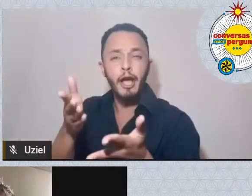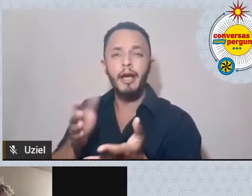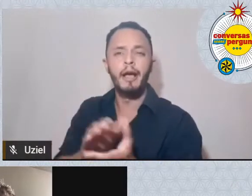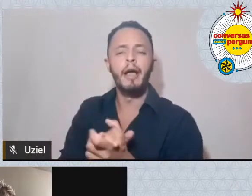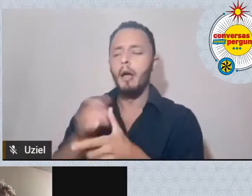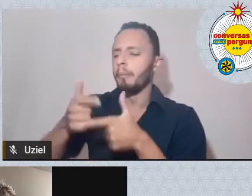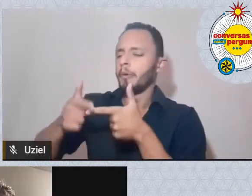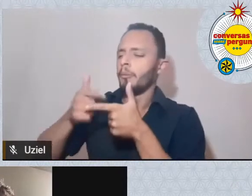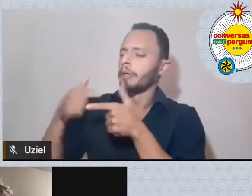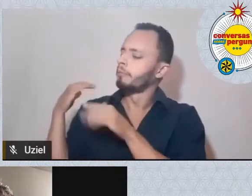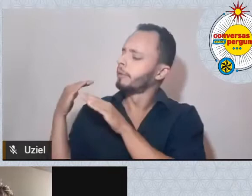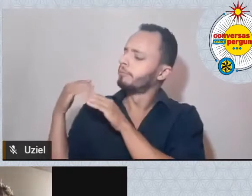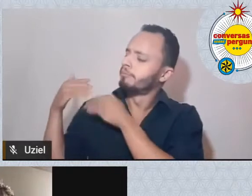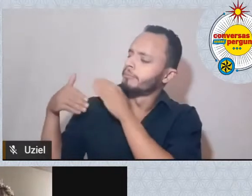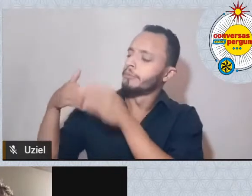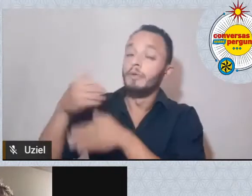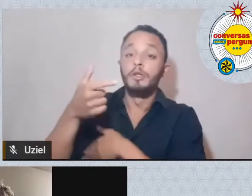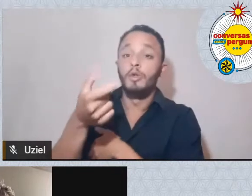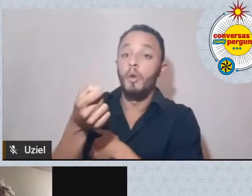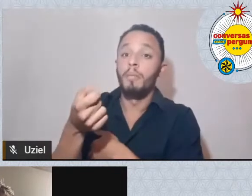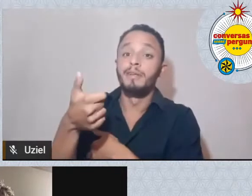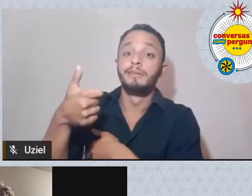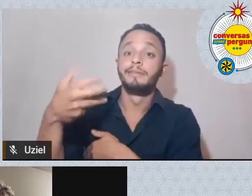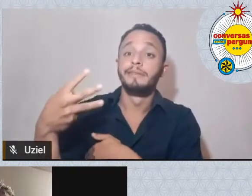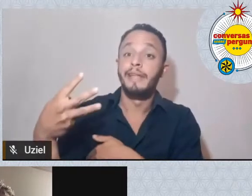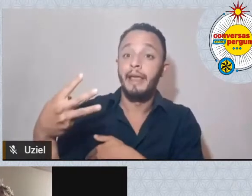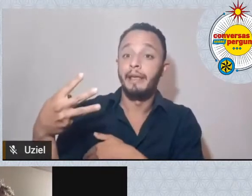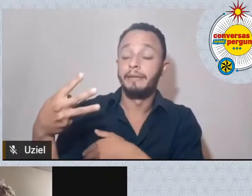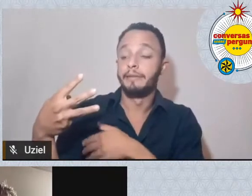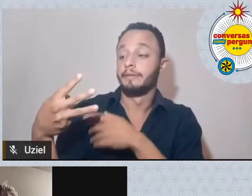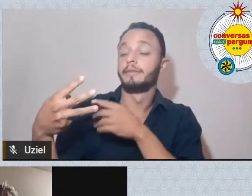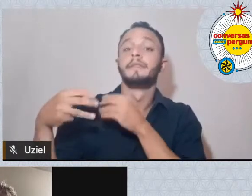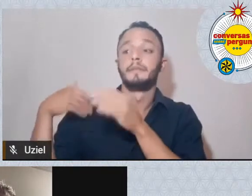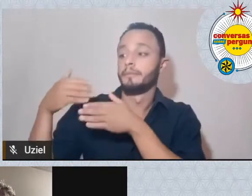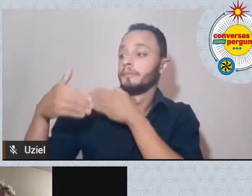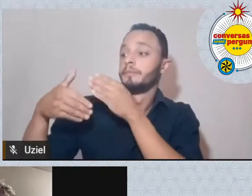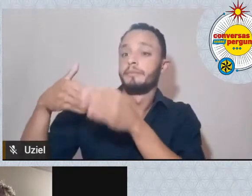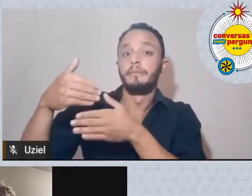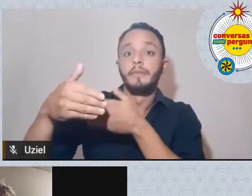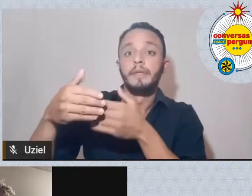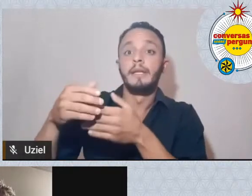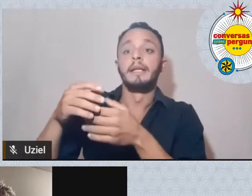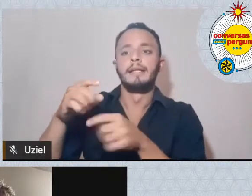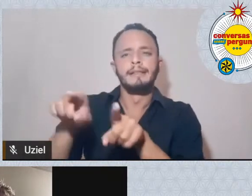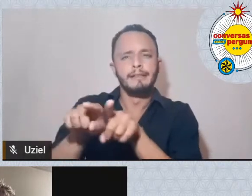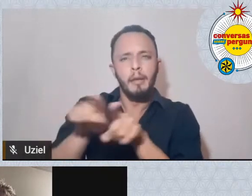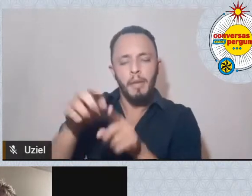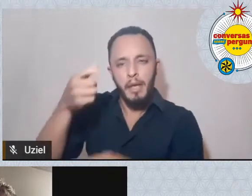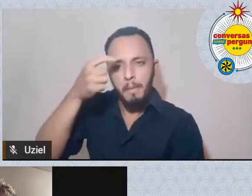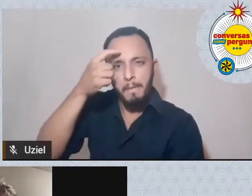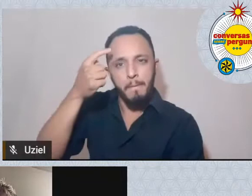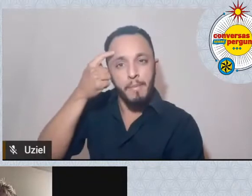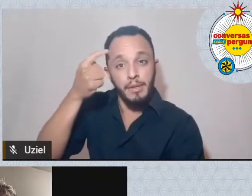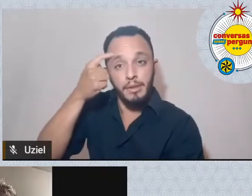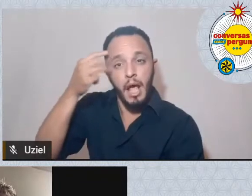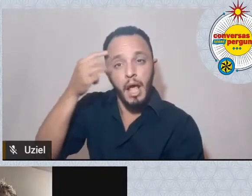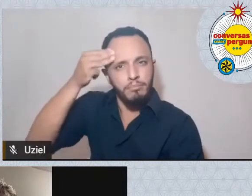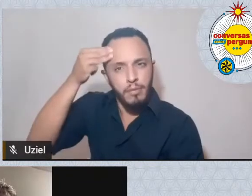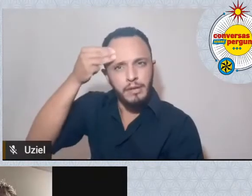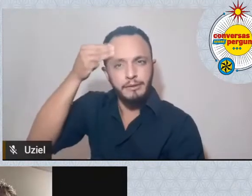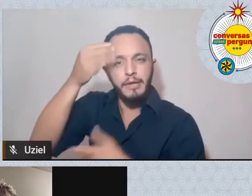desde 2013, com a aparição do último Manual Estatístico de Diagnóstico de Transtornos Mentais, né? Onde começou